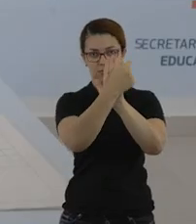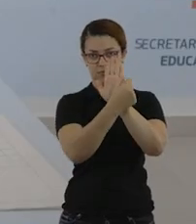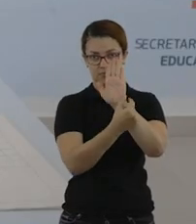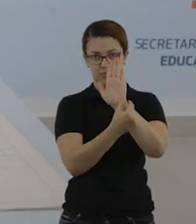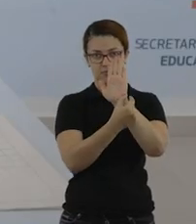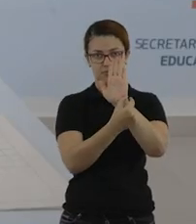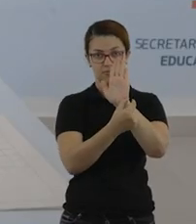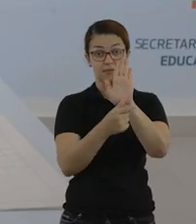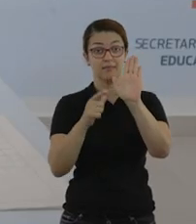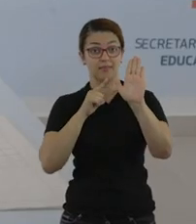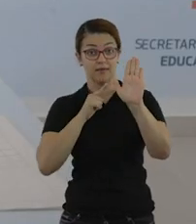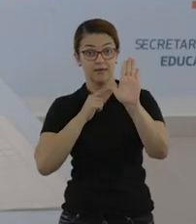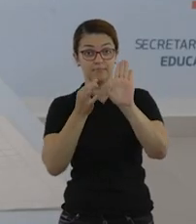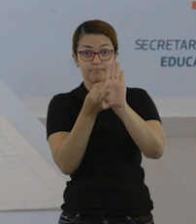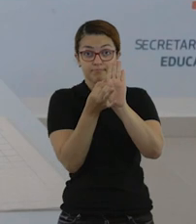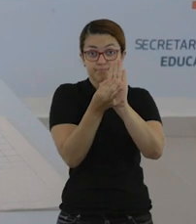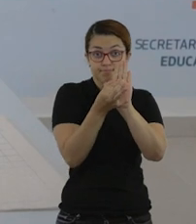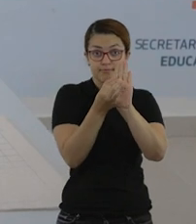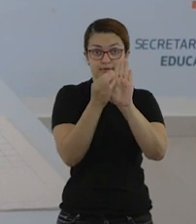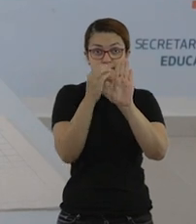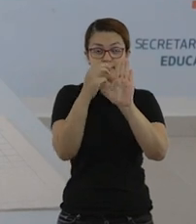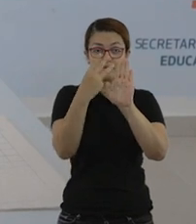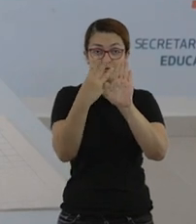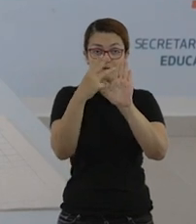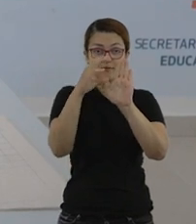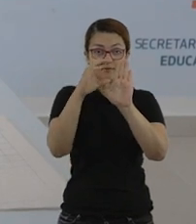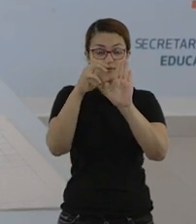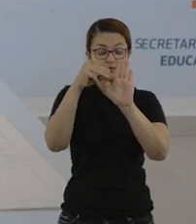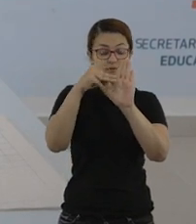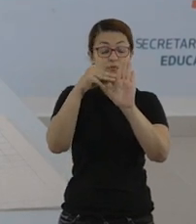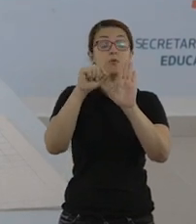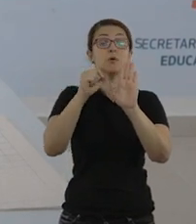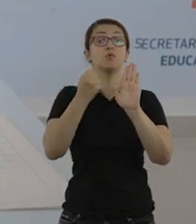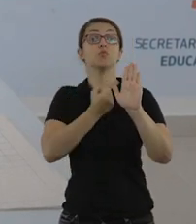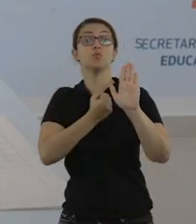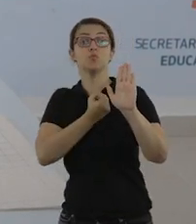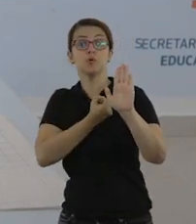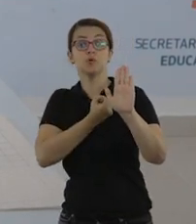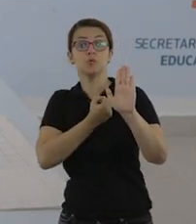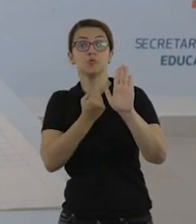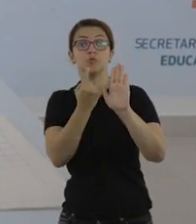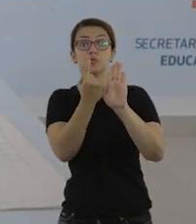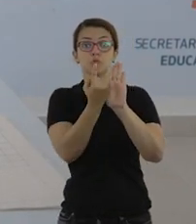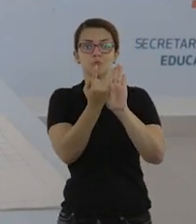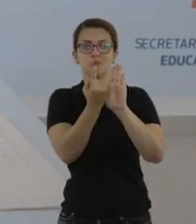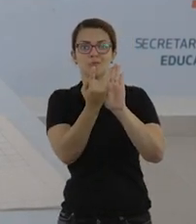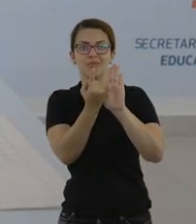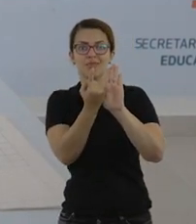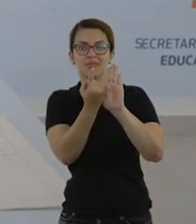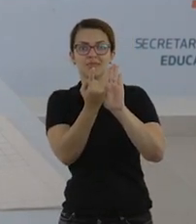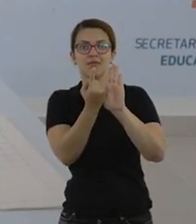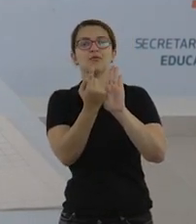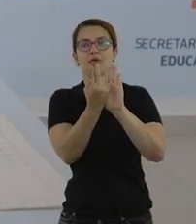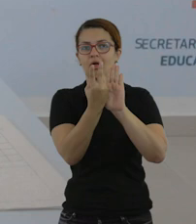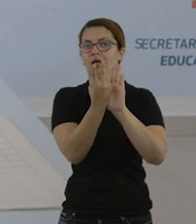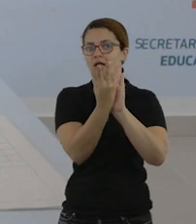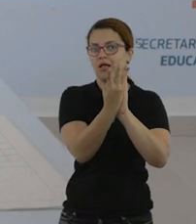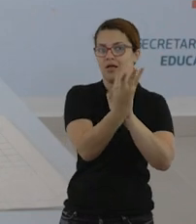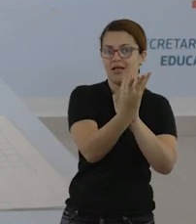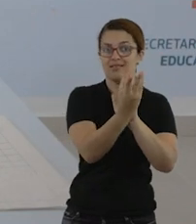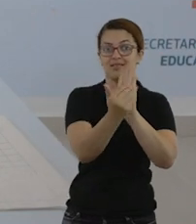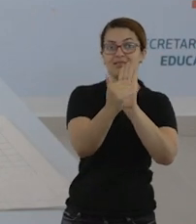3 centímetros, que você vai numerá-la. Numerá-las de 1 a